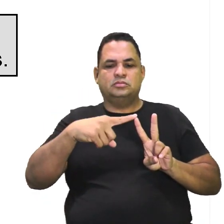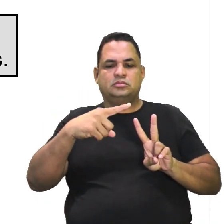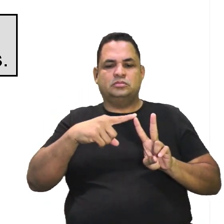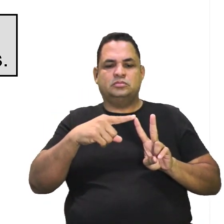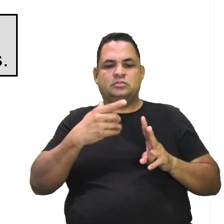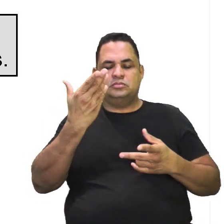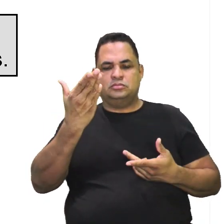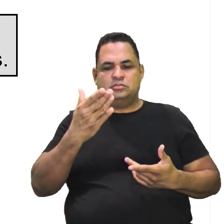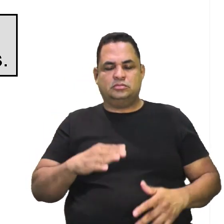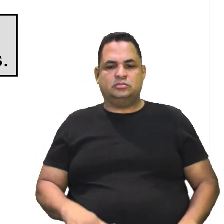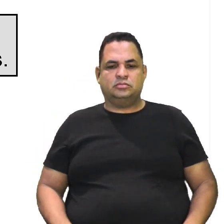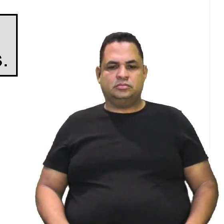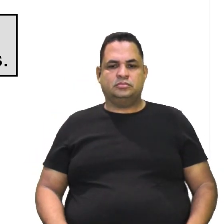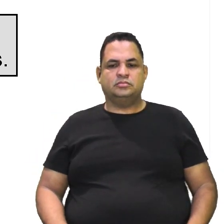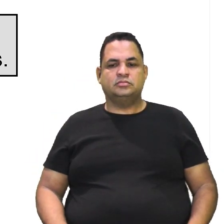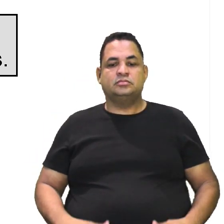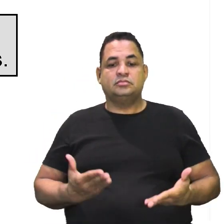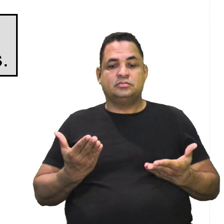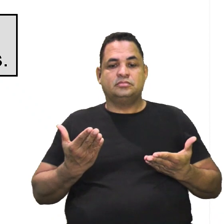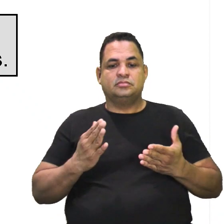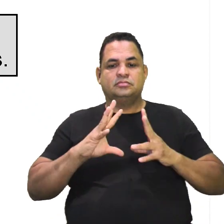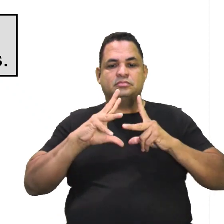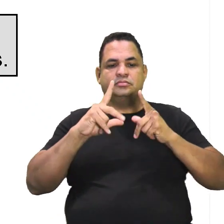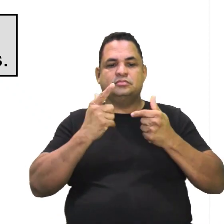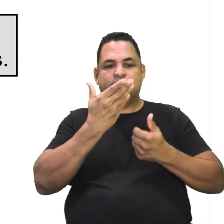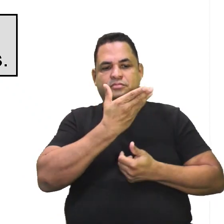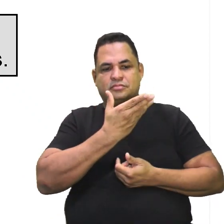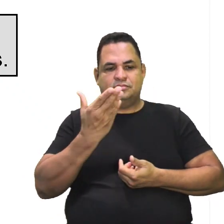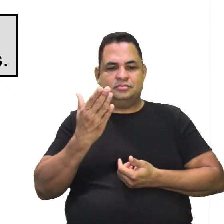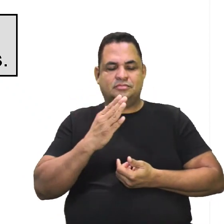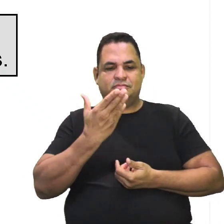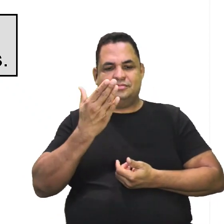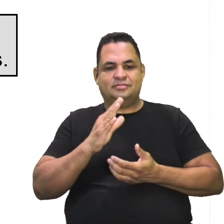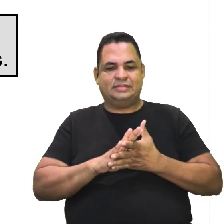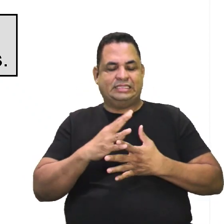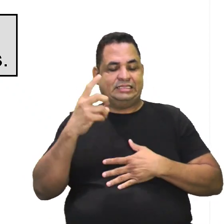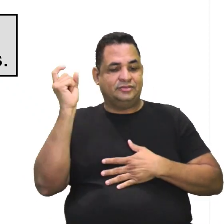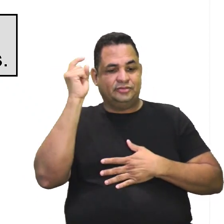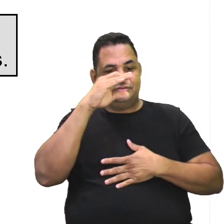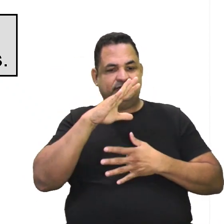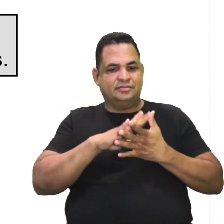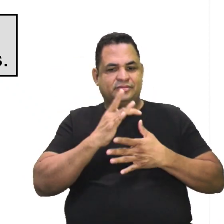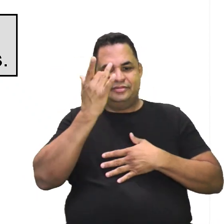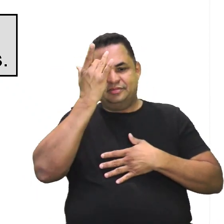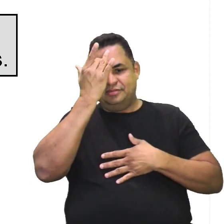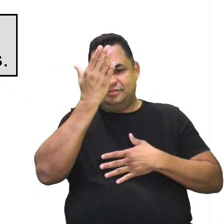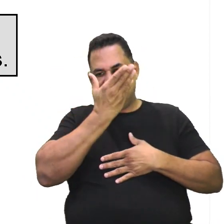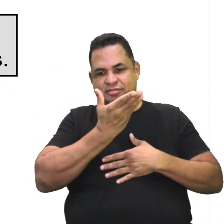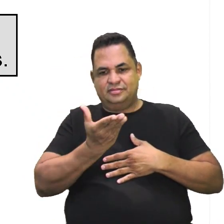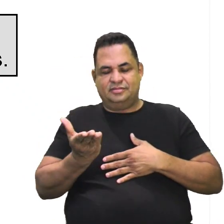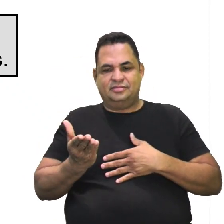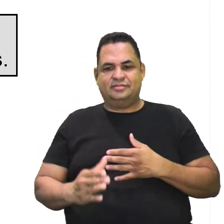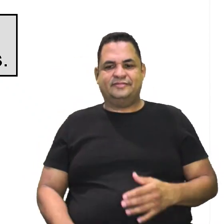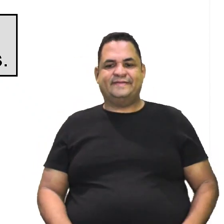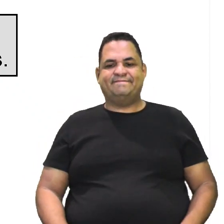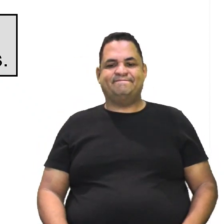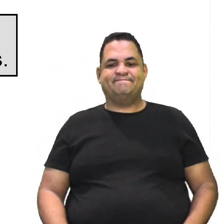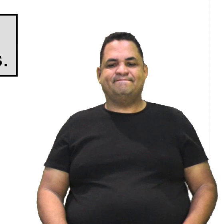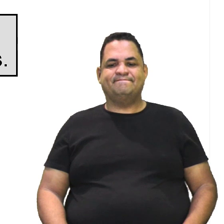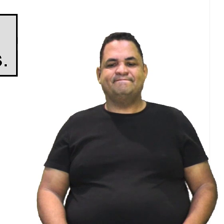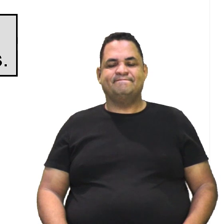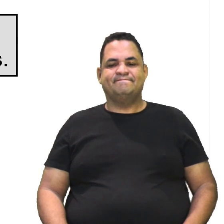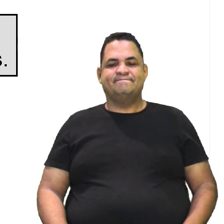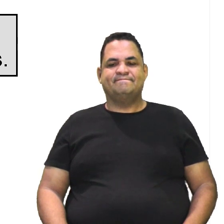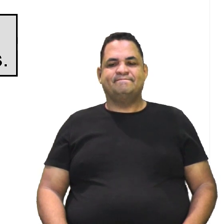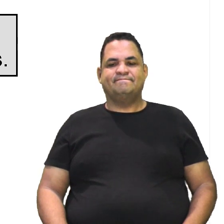da variância. Então, graças a Deus, né? Que tudo que ficou parecendo complexo aqui, facilitou aqui, né? Desvio